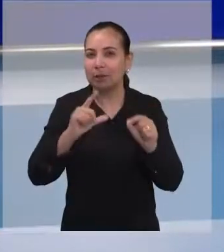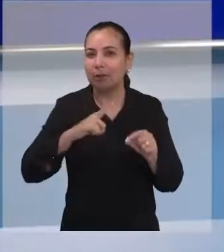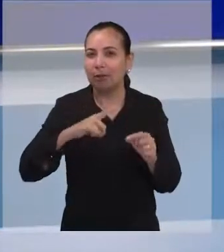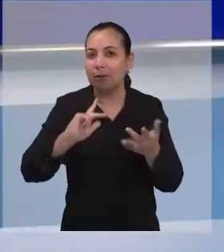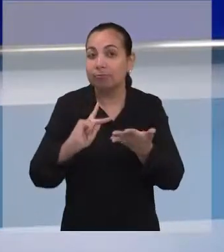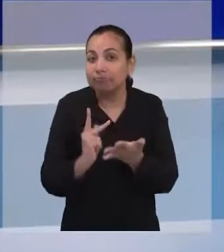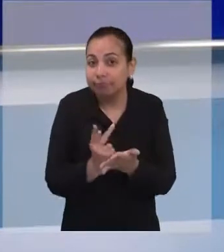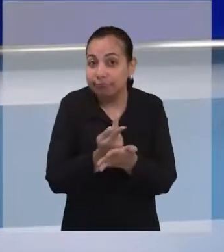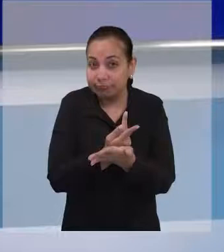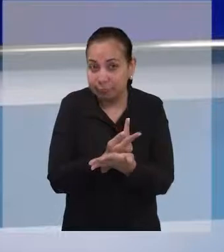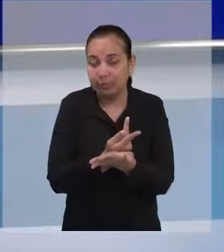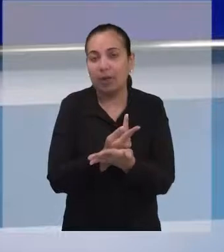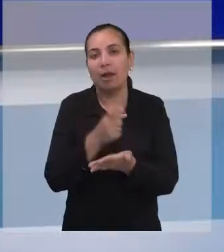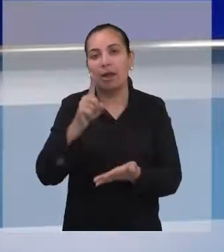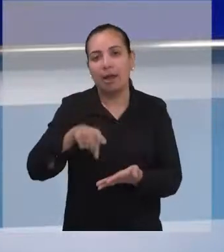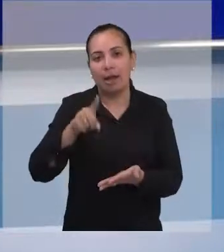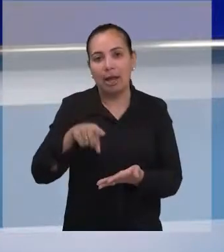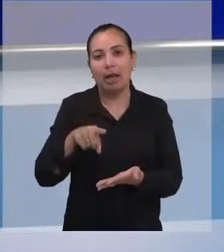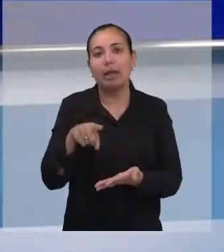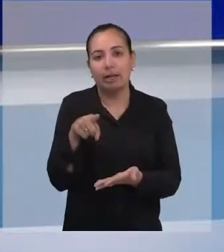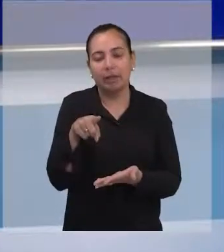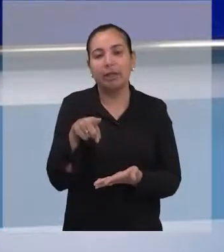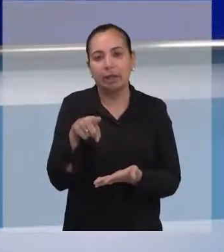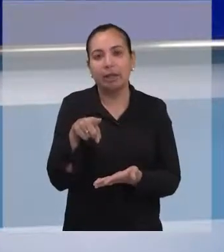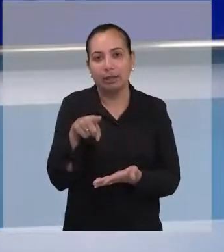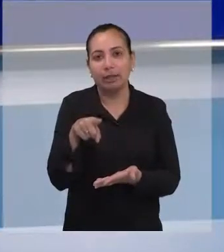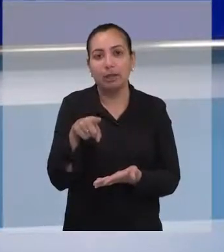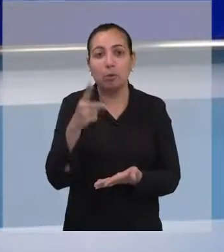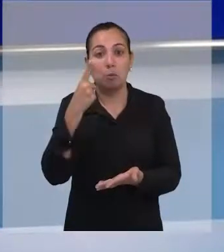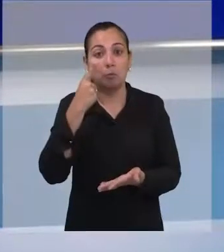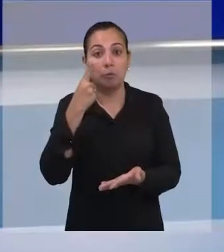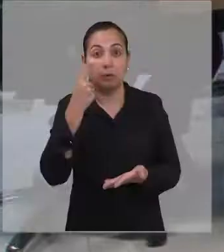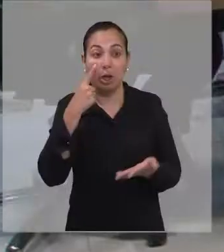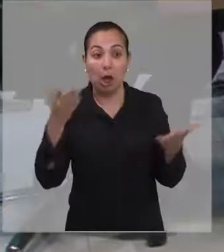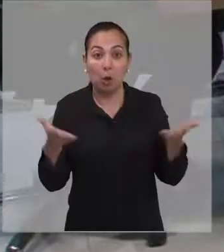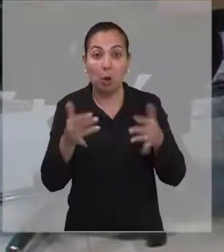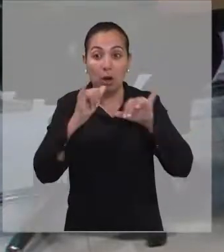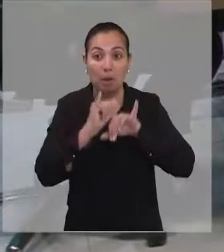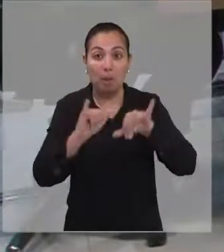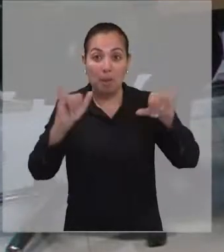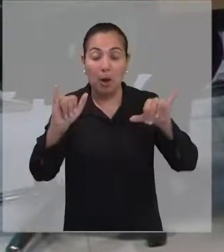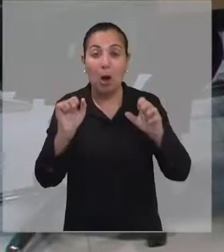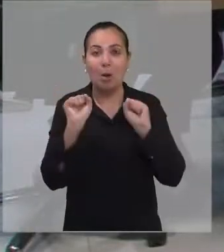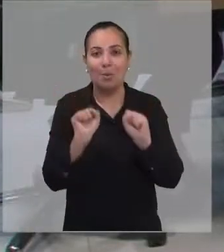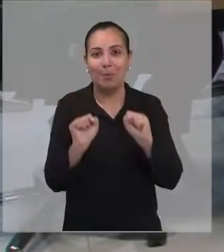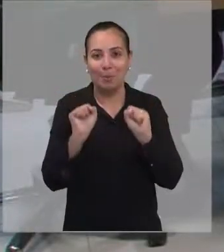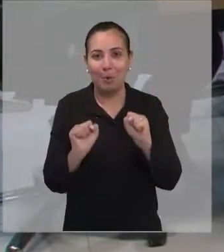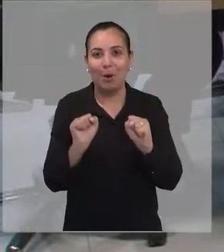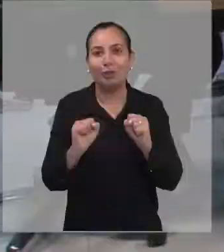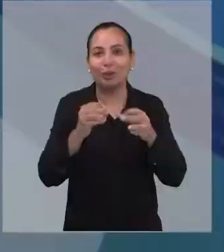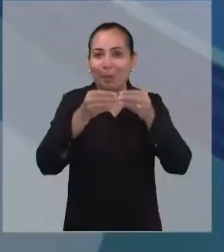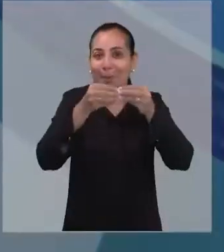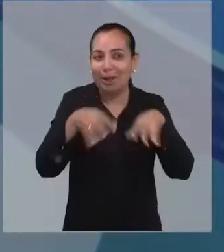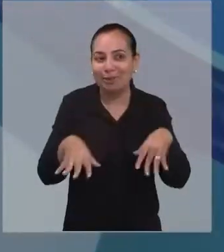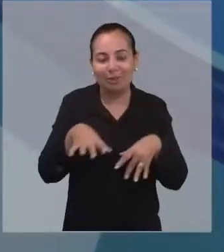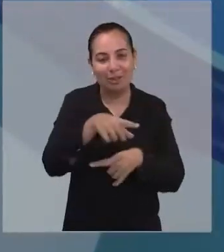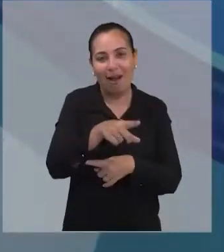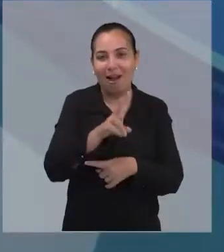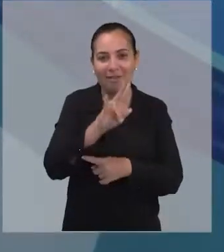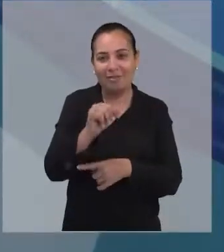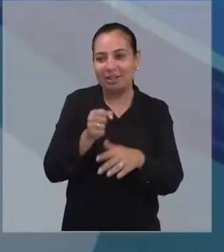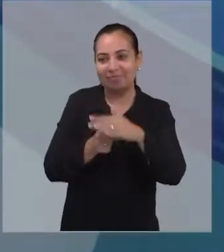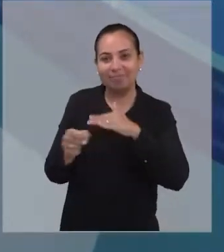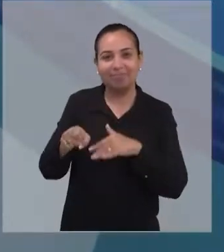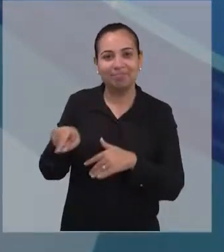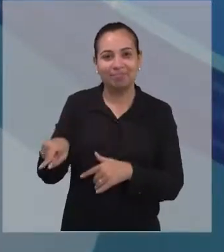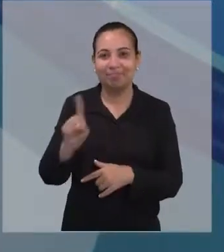será a inviabilização até da indicação. Eu nem diria nem da rejeição pelo Senado ao apreciar, dado todas